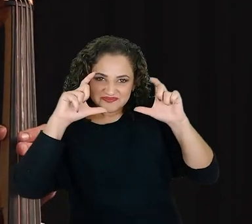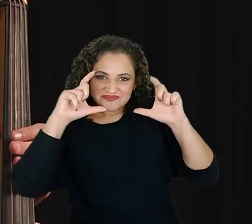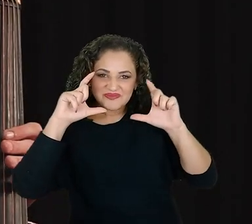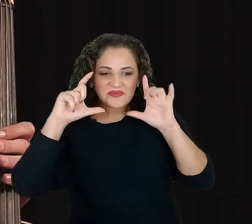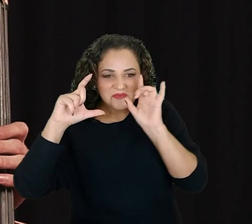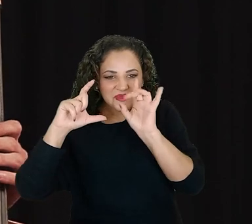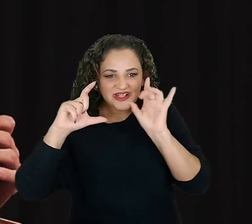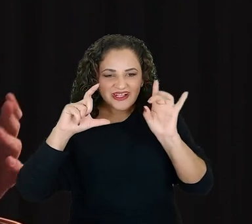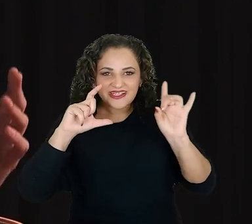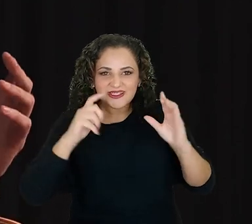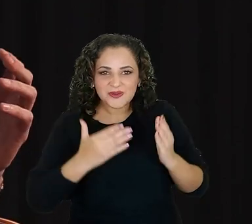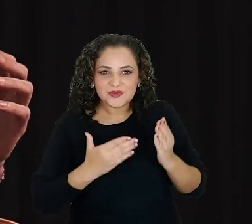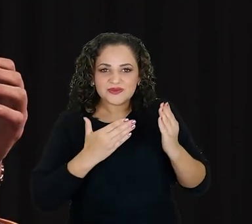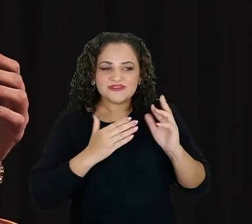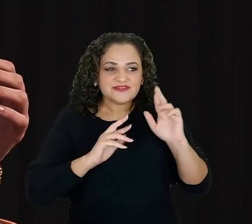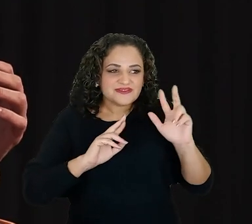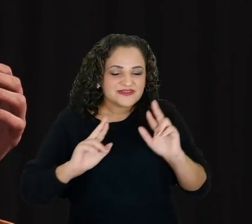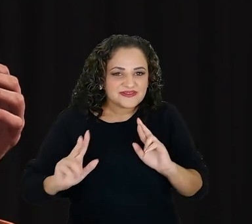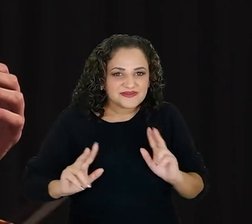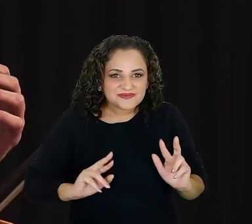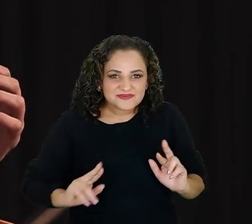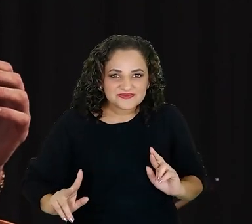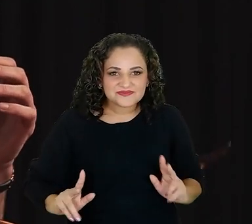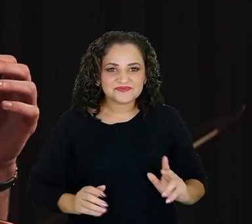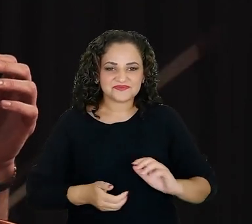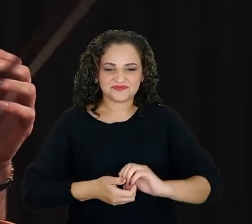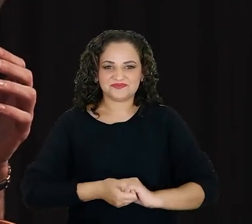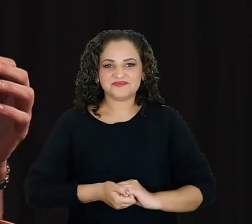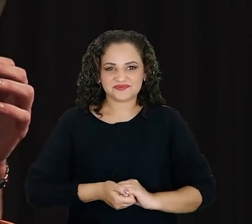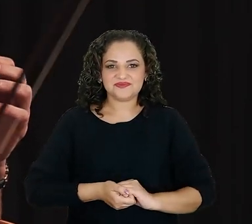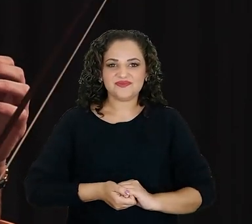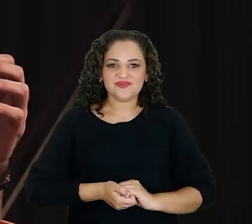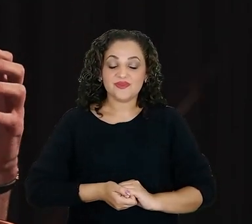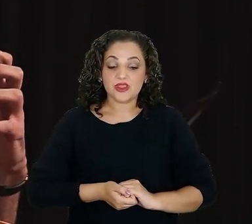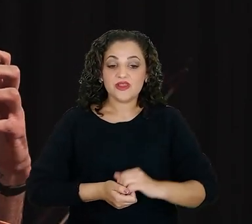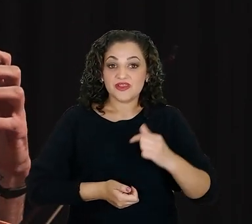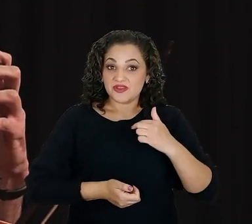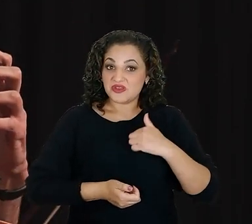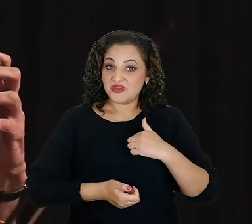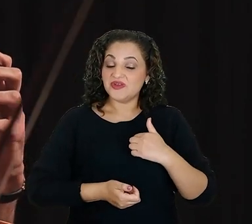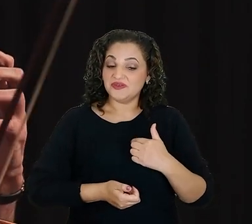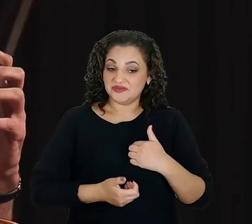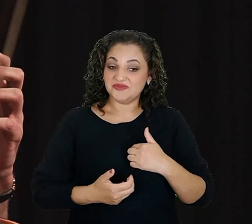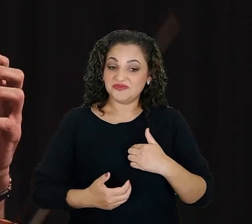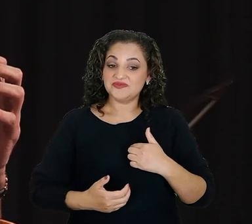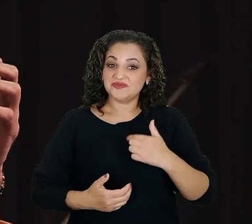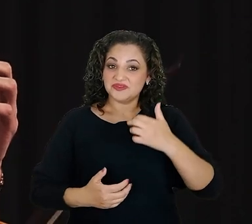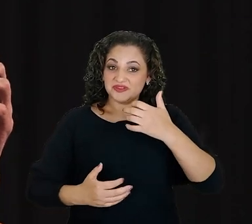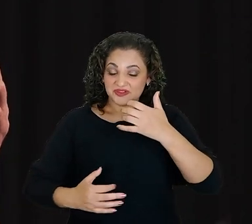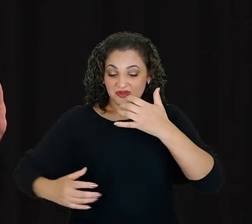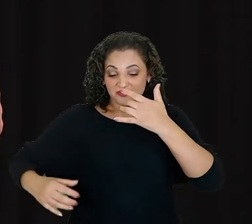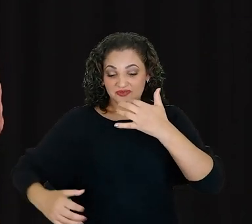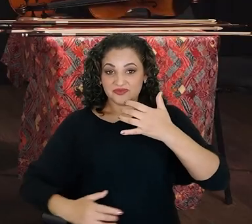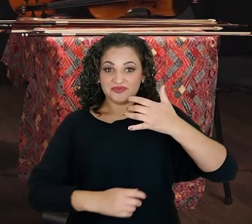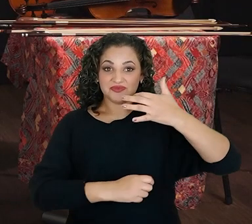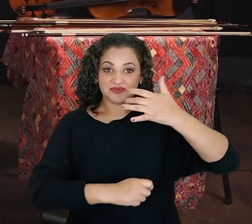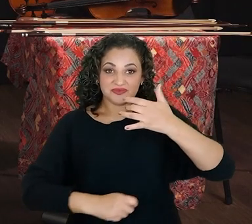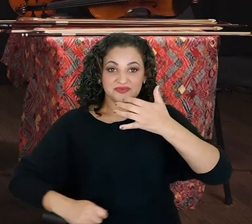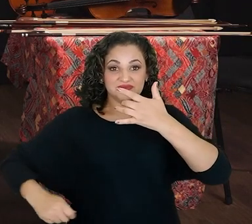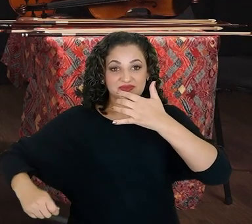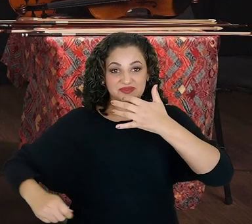tem essas diferenças Então vou tocar um pouquinho para você sentirem como que é o som da corda de